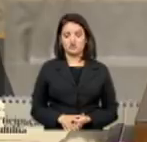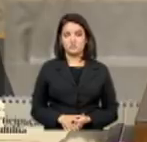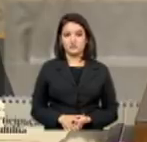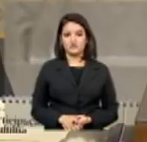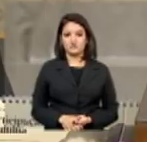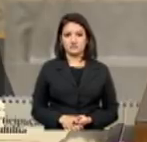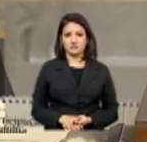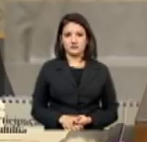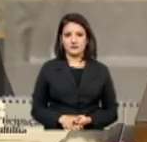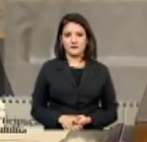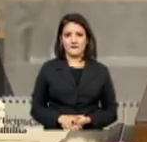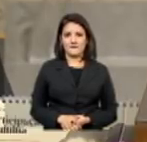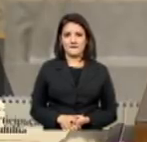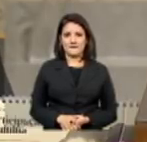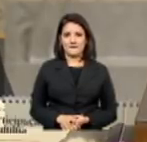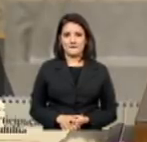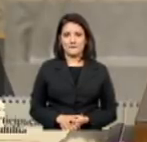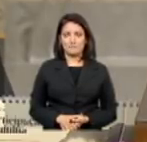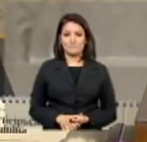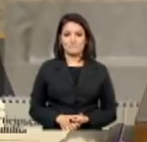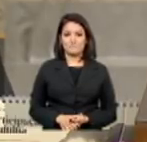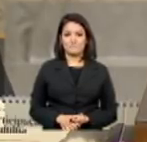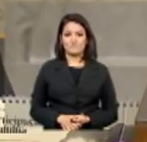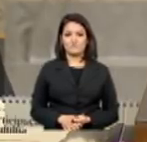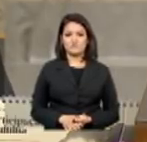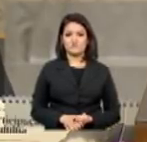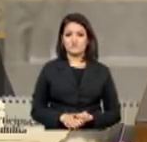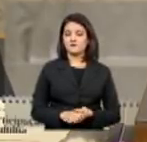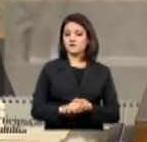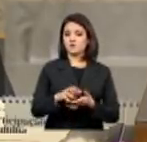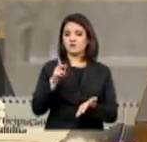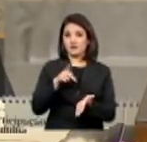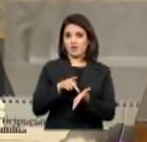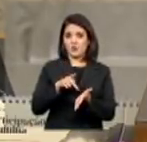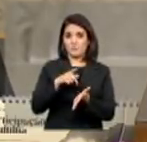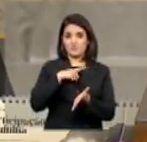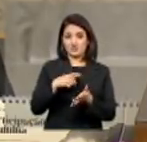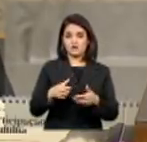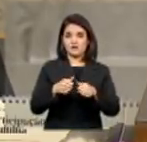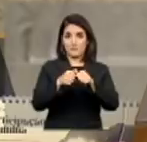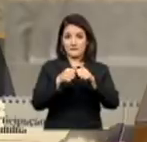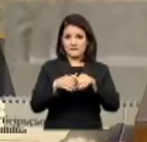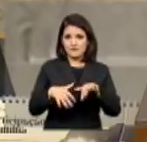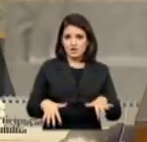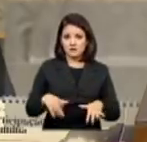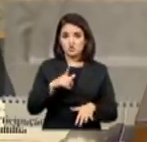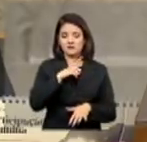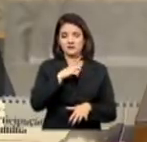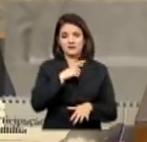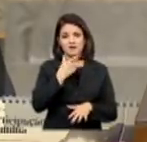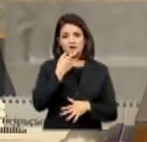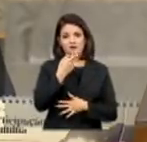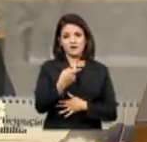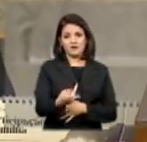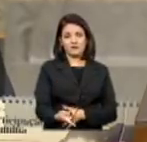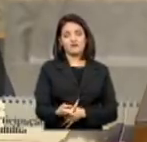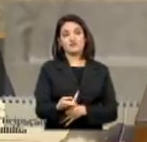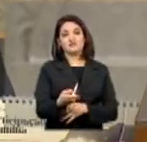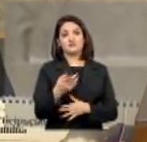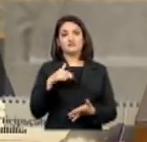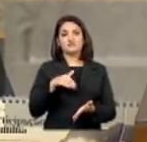o que realmente causa prejuízo ao relatado que teve que apresentar alegações finais numa entrada do reserva